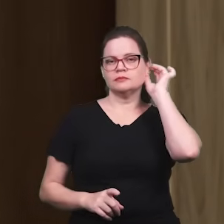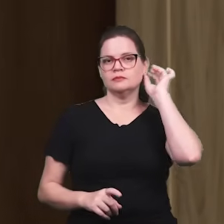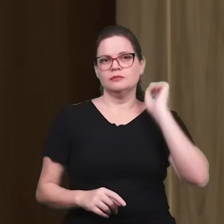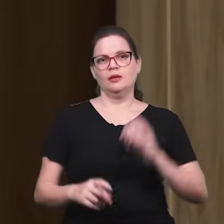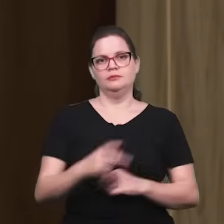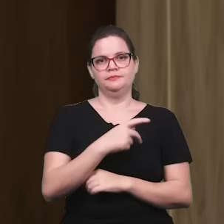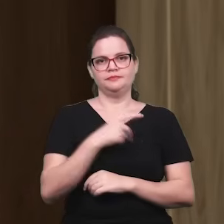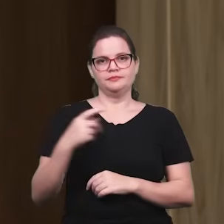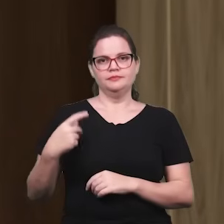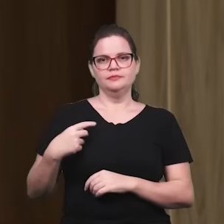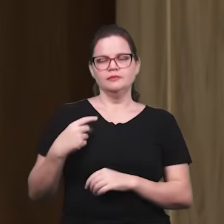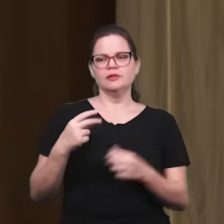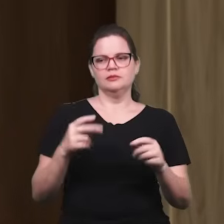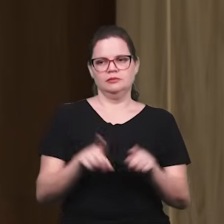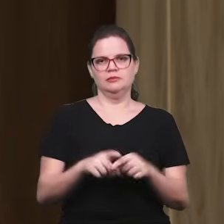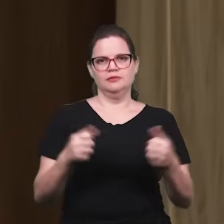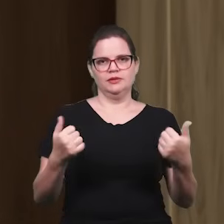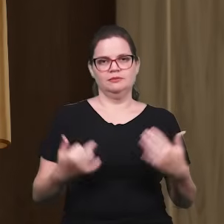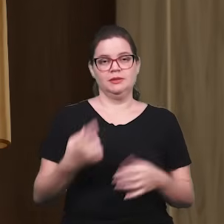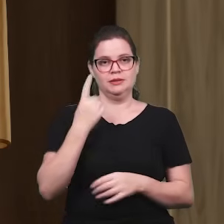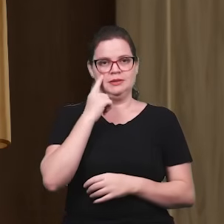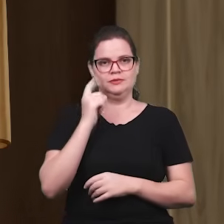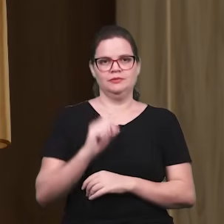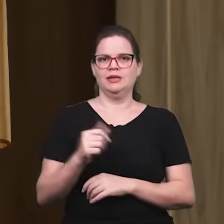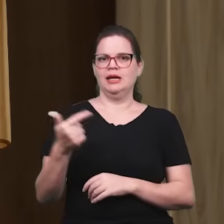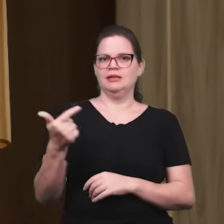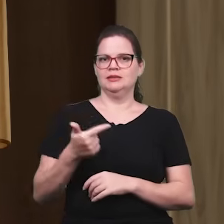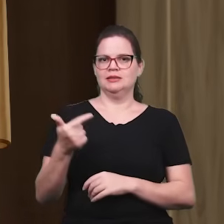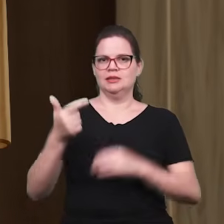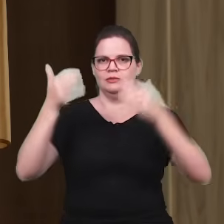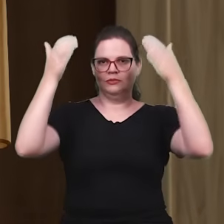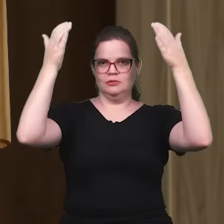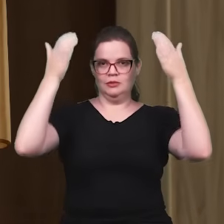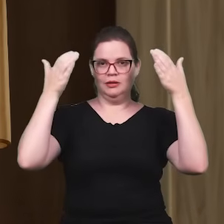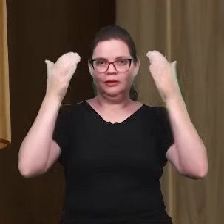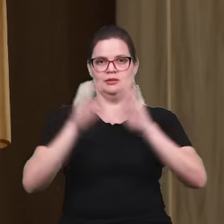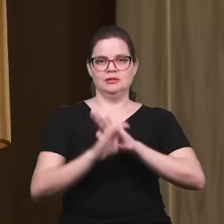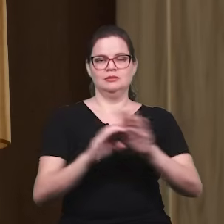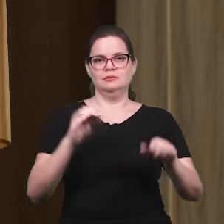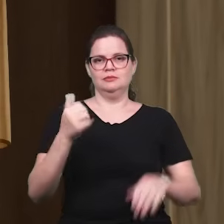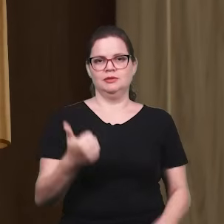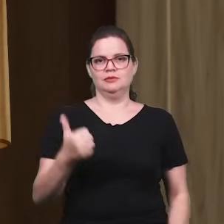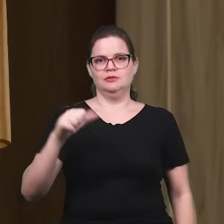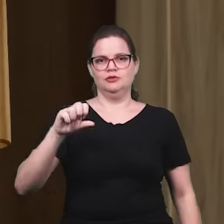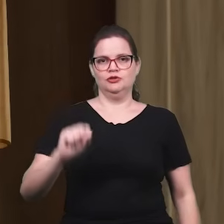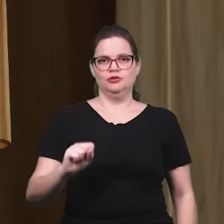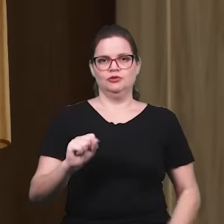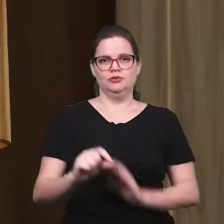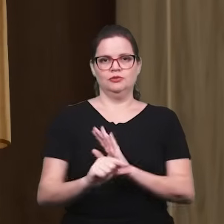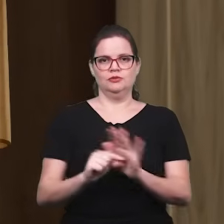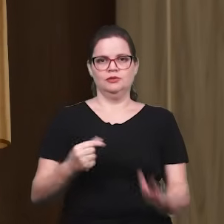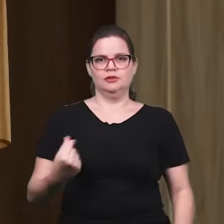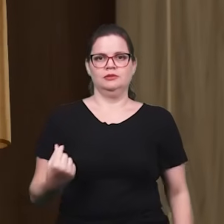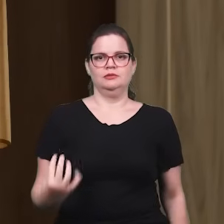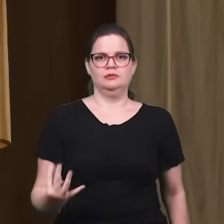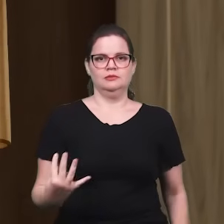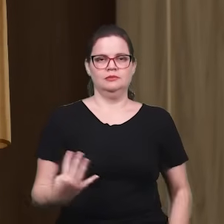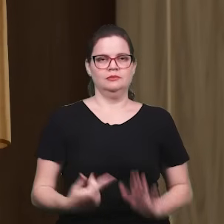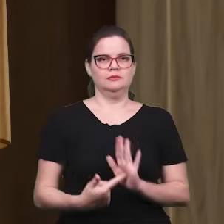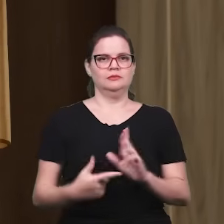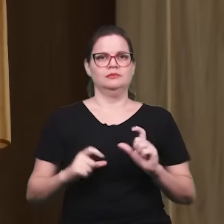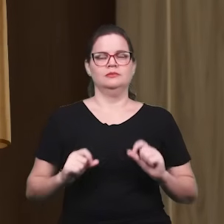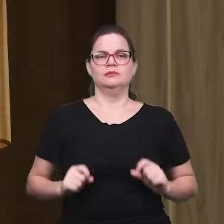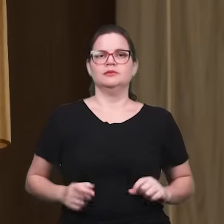vai falar, mas olha só, lá em 2 Reis 18, 4, diz assim,